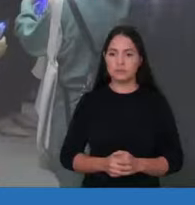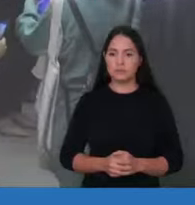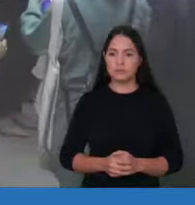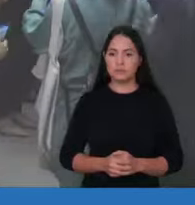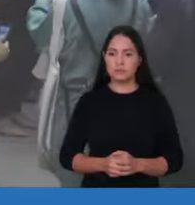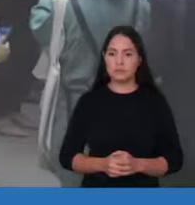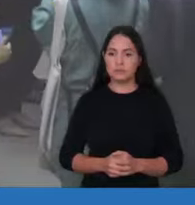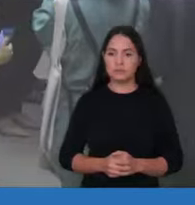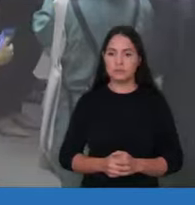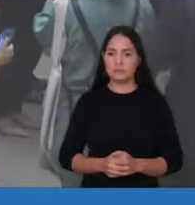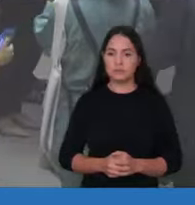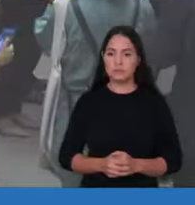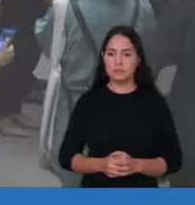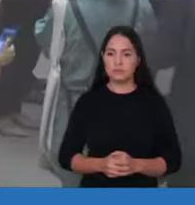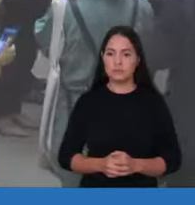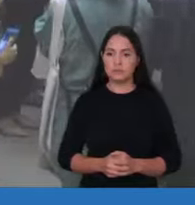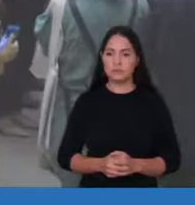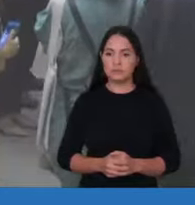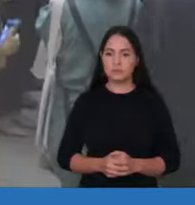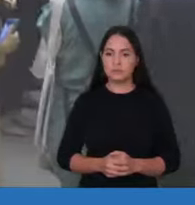tarde. Deixa eu ligar.